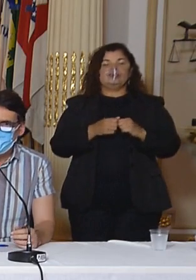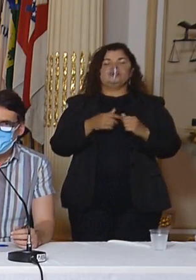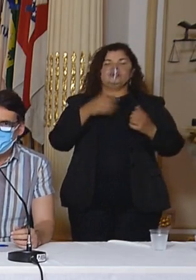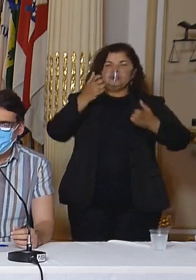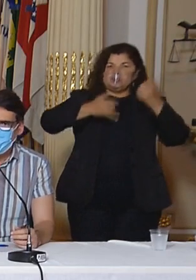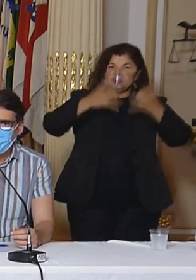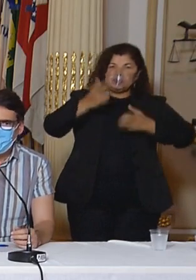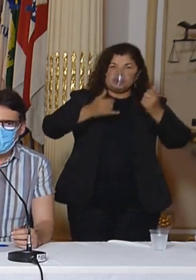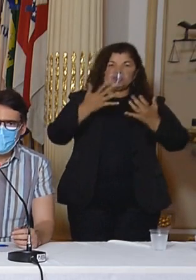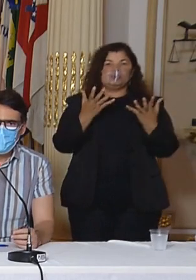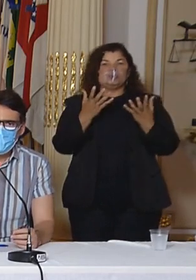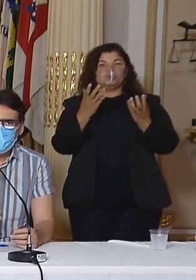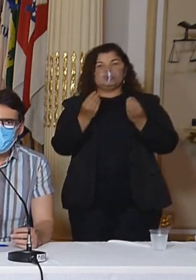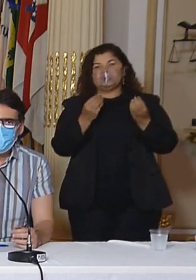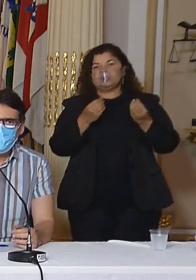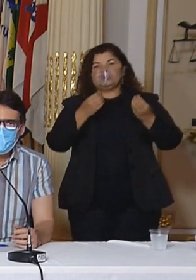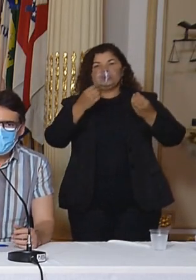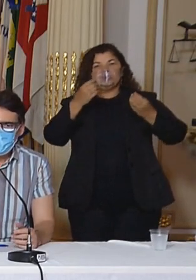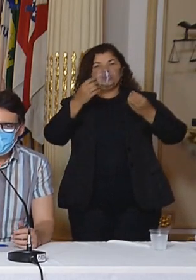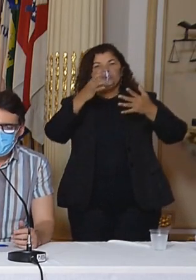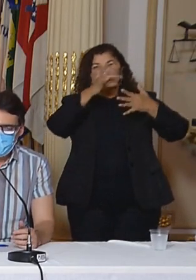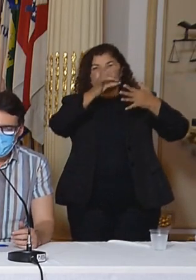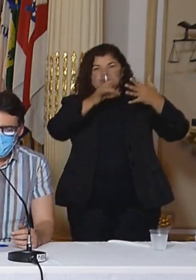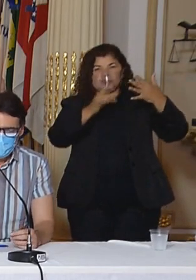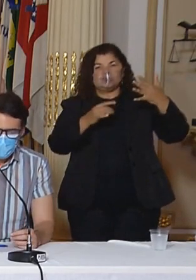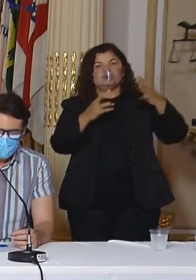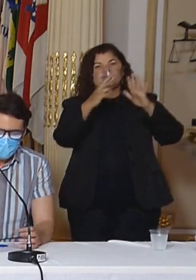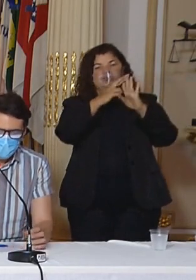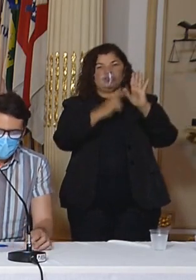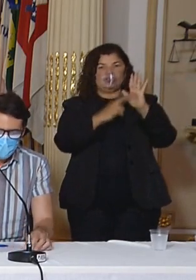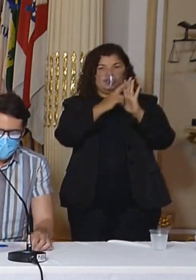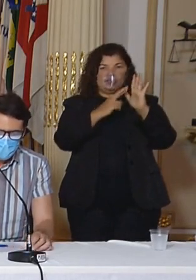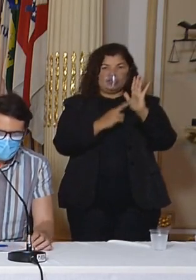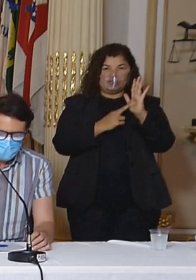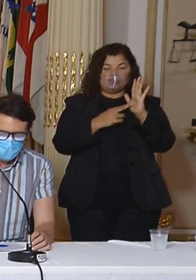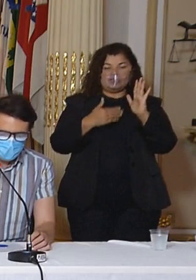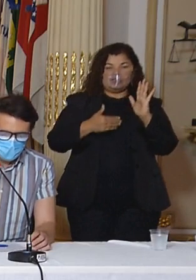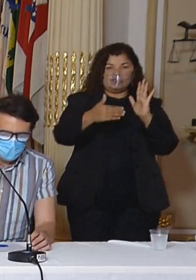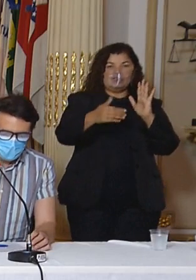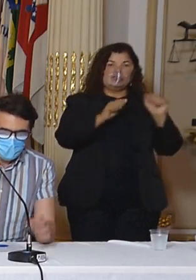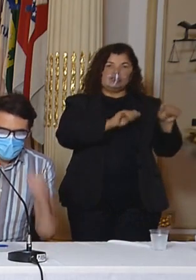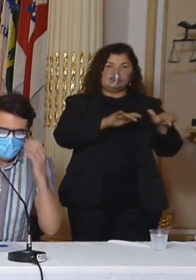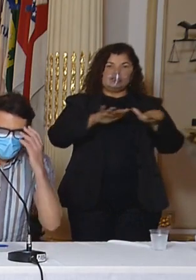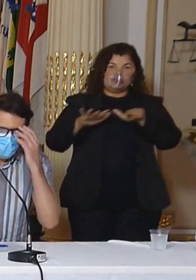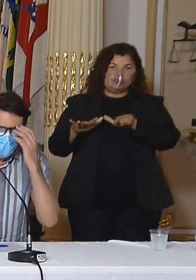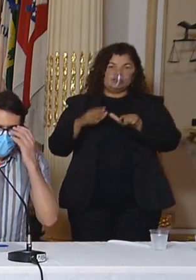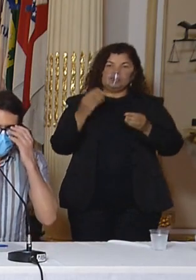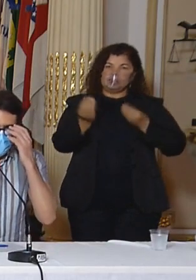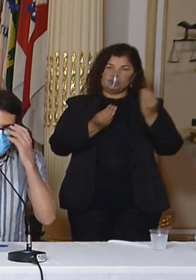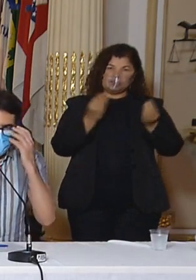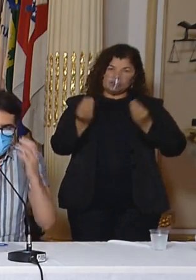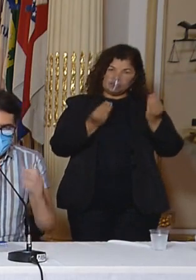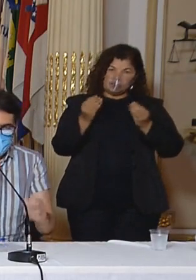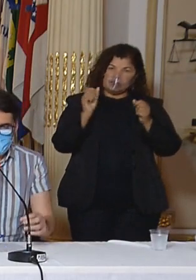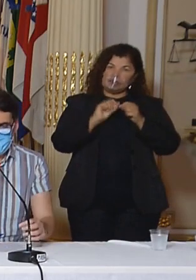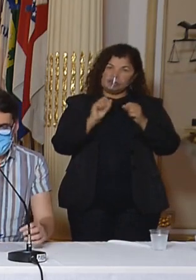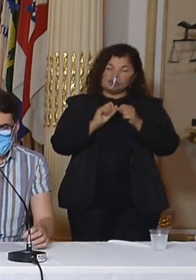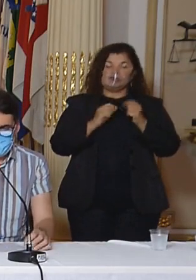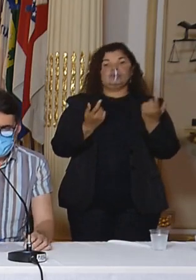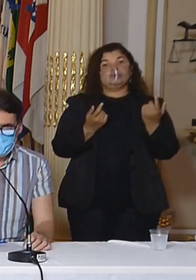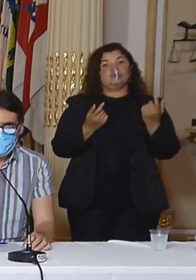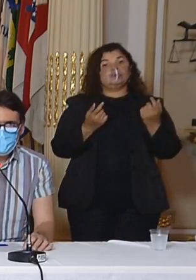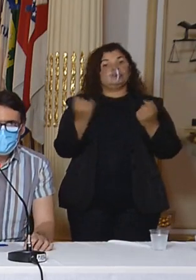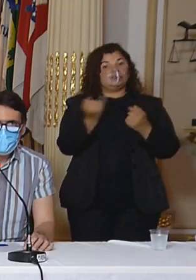se vem falando muito sobre as novas regras a partir das próximas semanas, mas é bom os pernambucanos